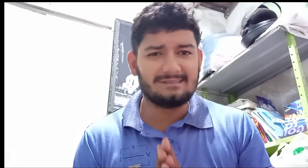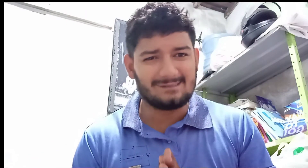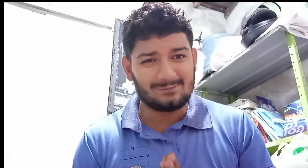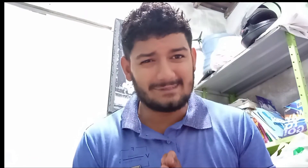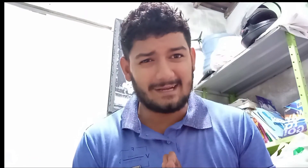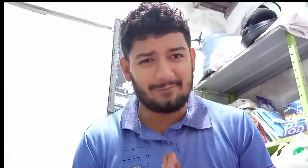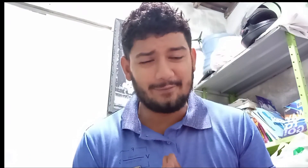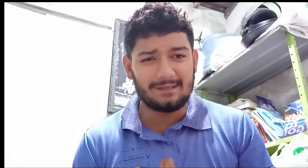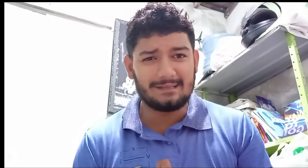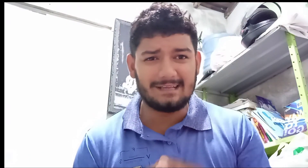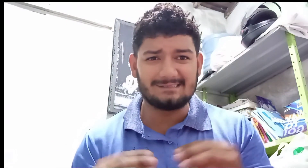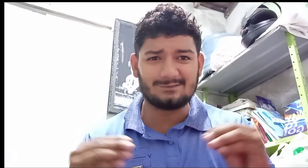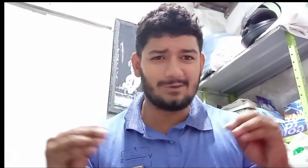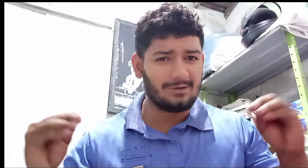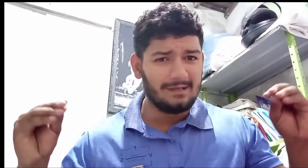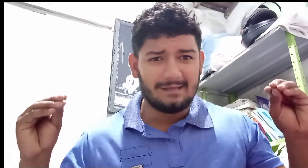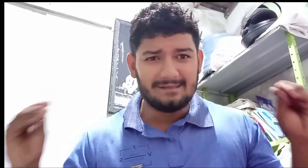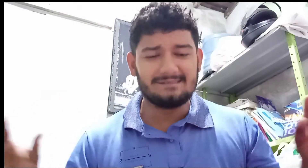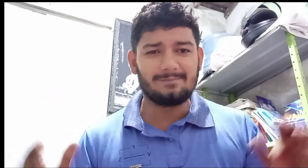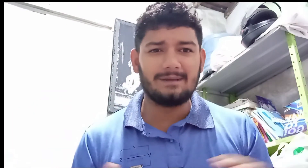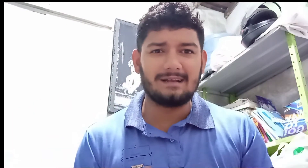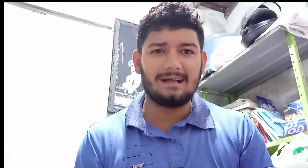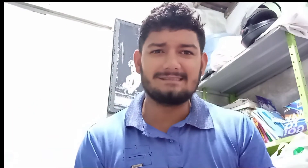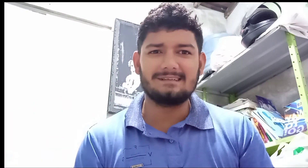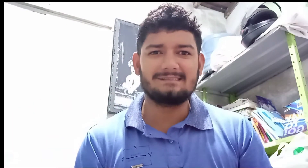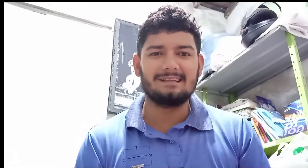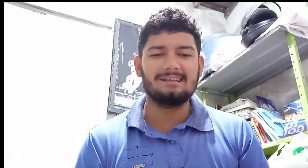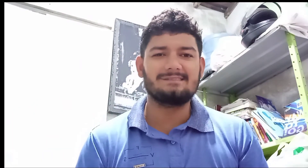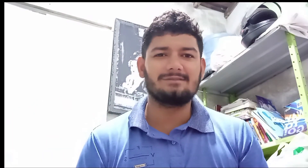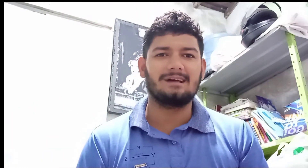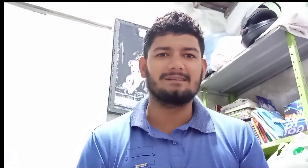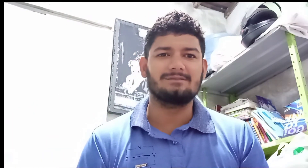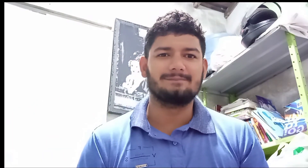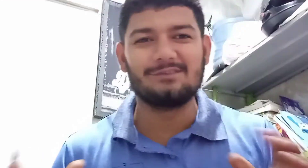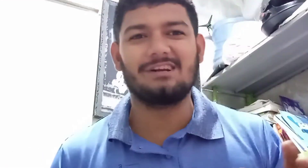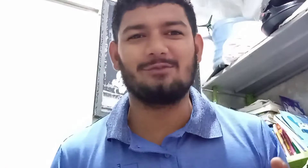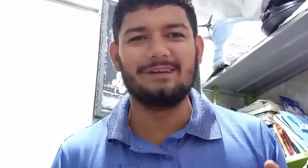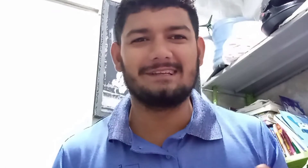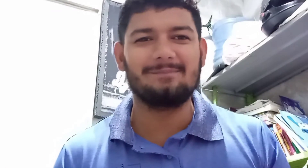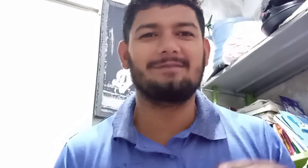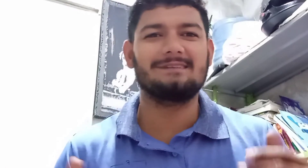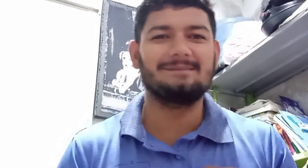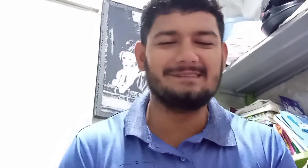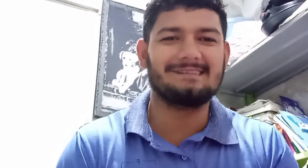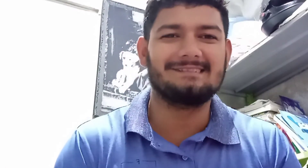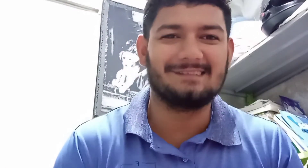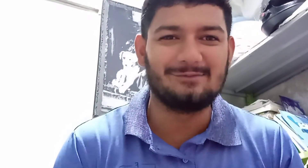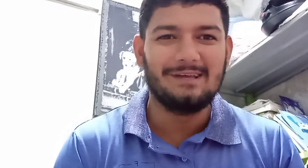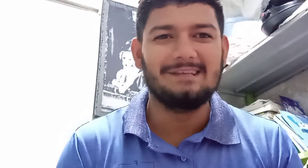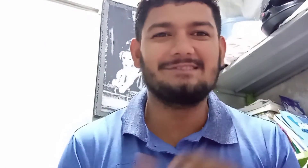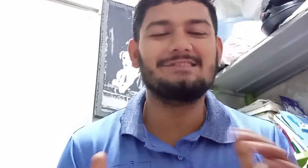sua inscrição estará feita e é só esperar ser selecionado. Eu vou já correr aqui para